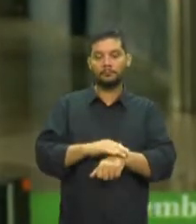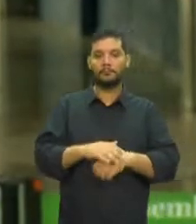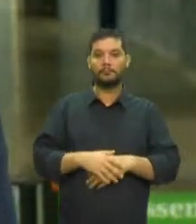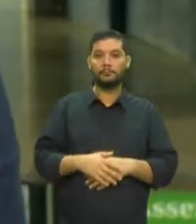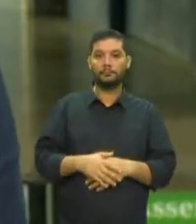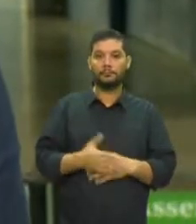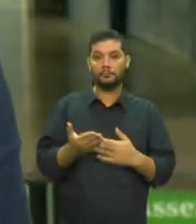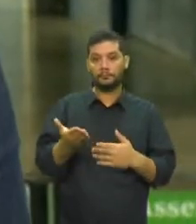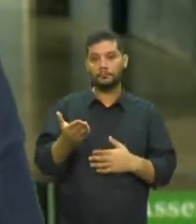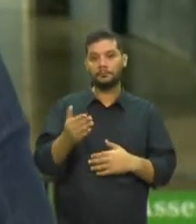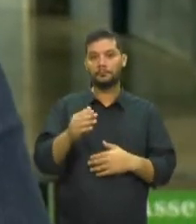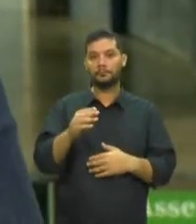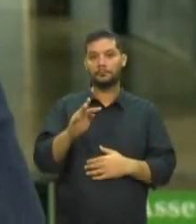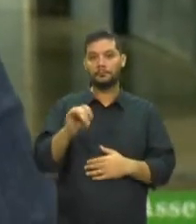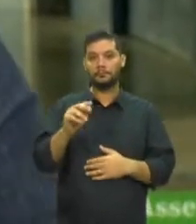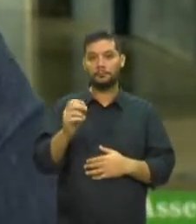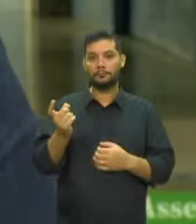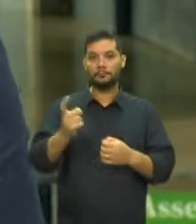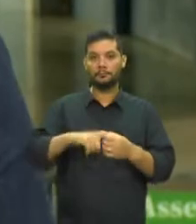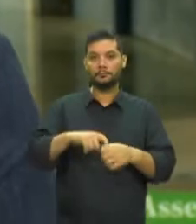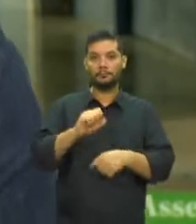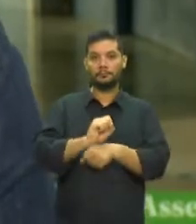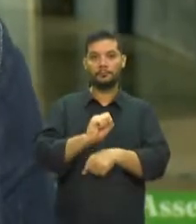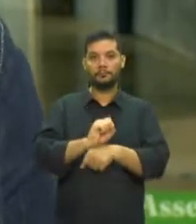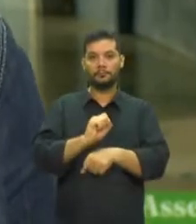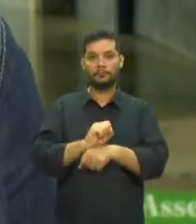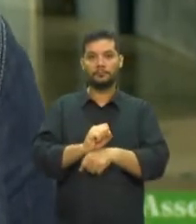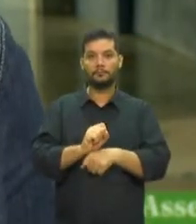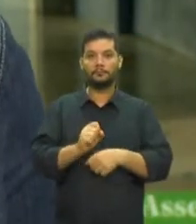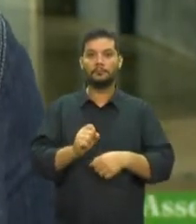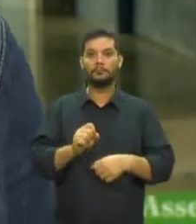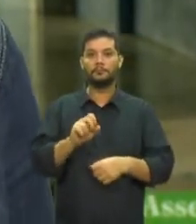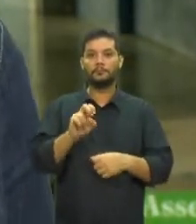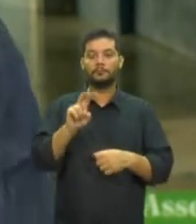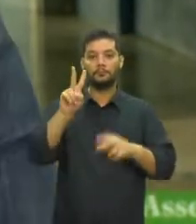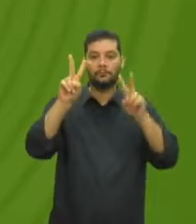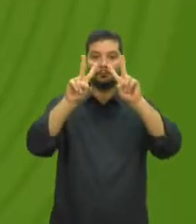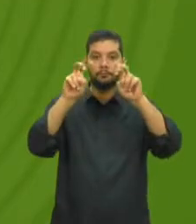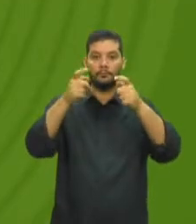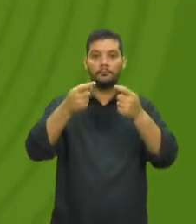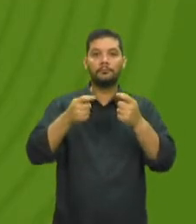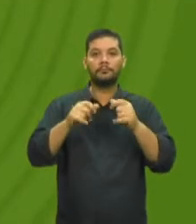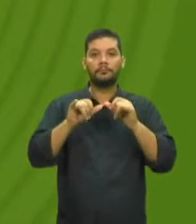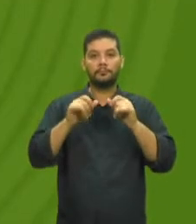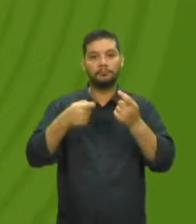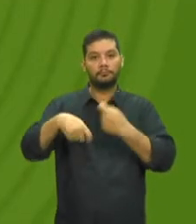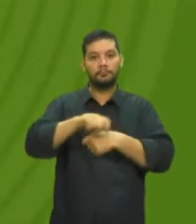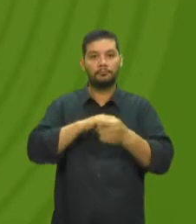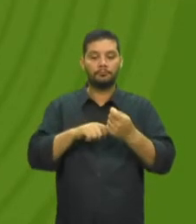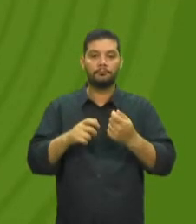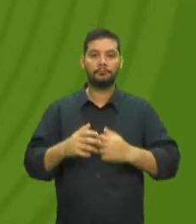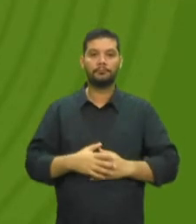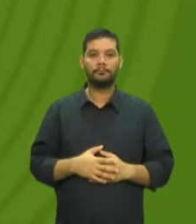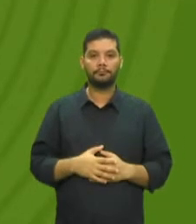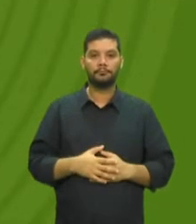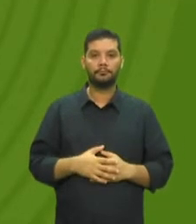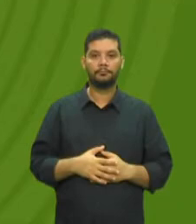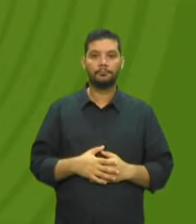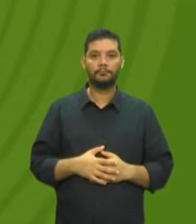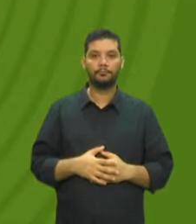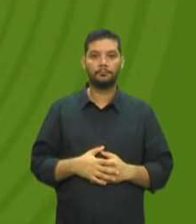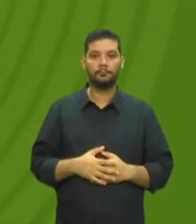o recado está dado. A gente volta já já para falar sobre mercado de trabalho, viu? Por enquanto, eu volto com você. Obrigado, viu, Ana, pelas